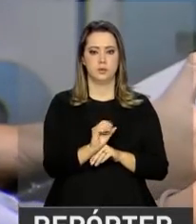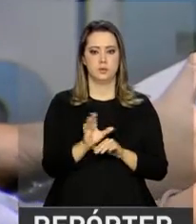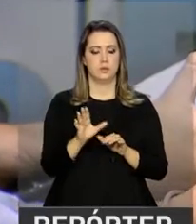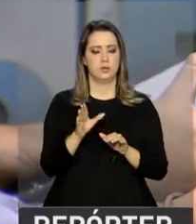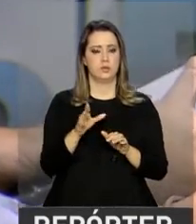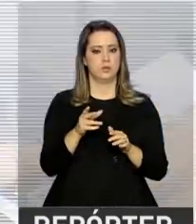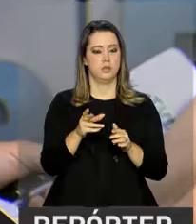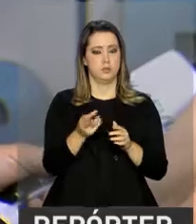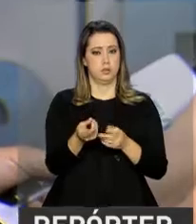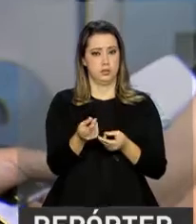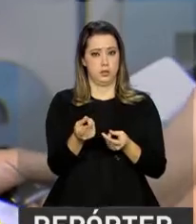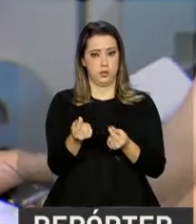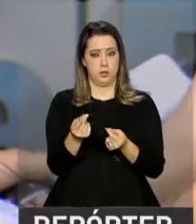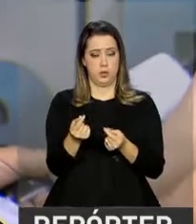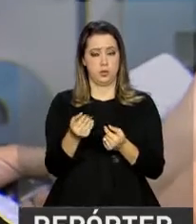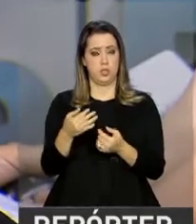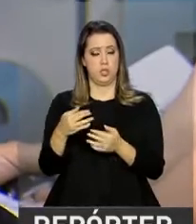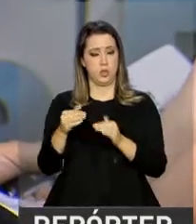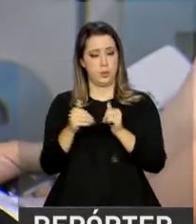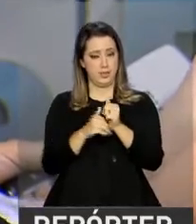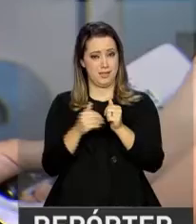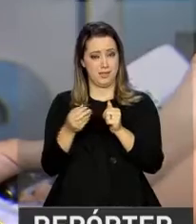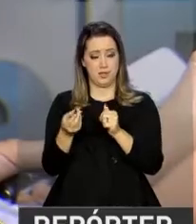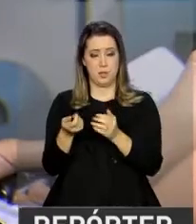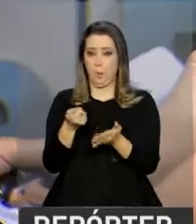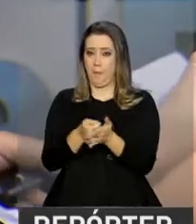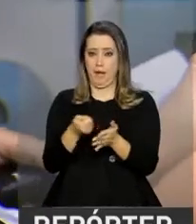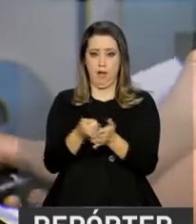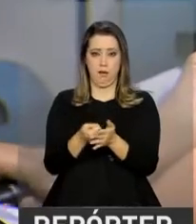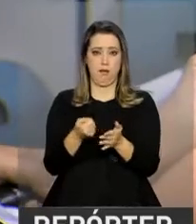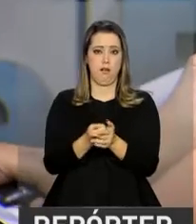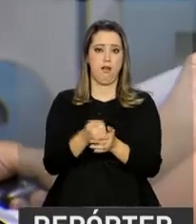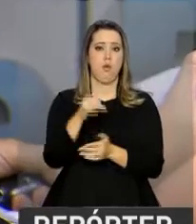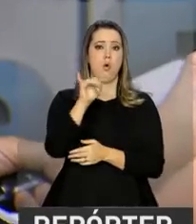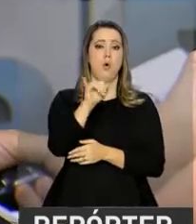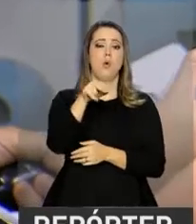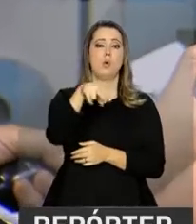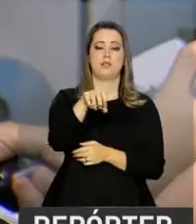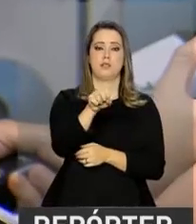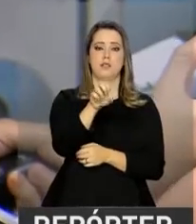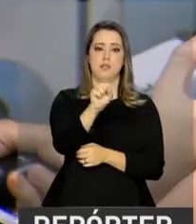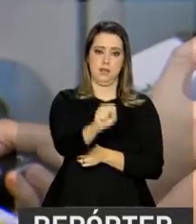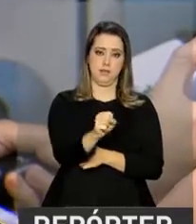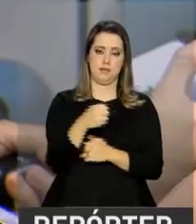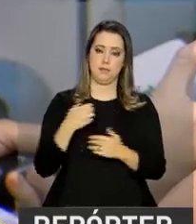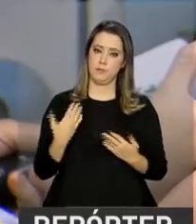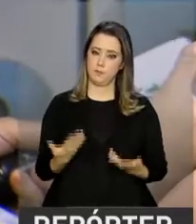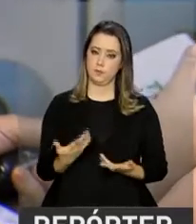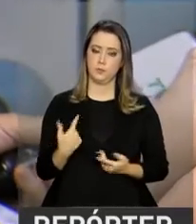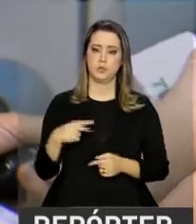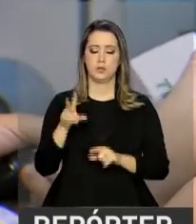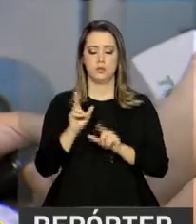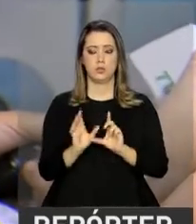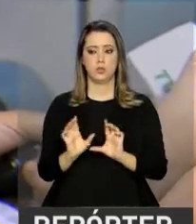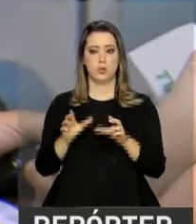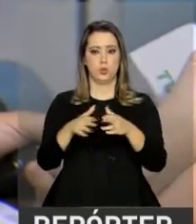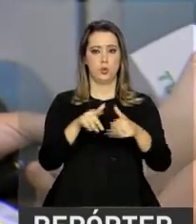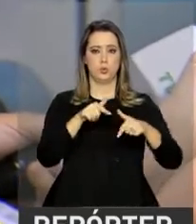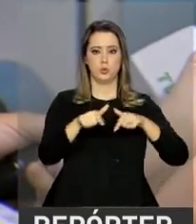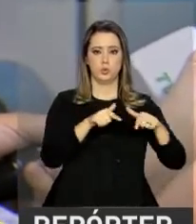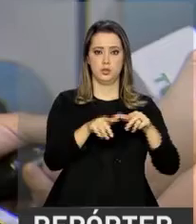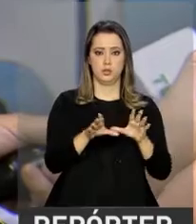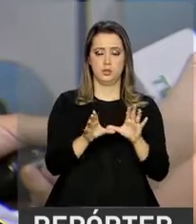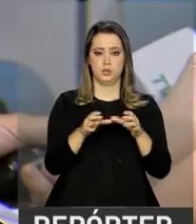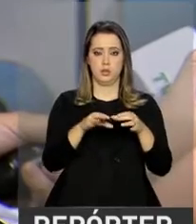contribuição previdenciária entre as operações as grandes operações de combate à corrupção a lava jato a gente como a gente tem